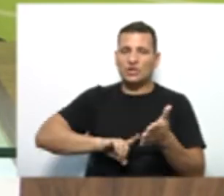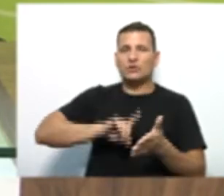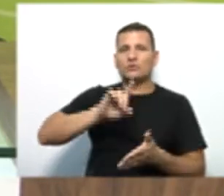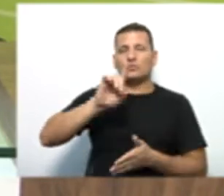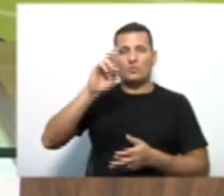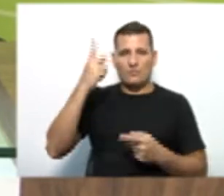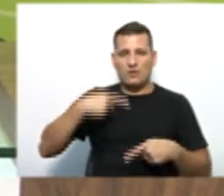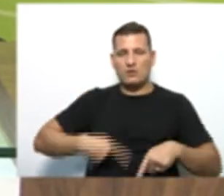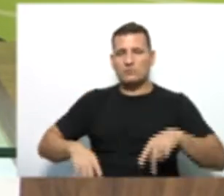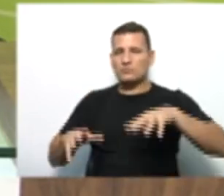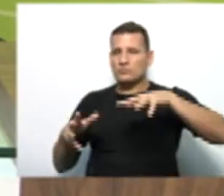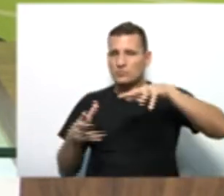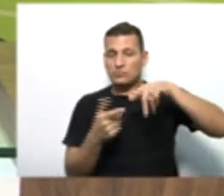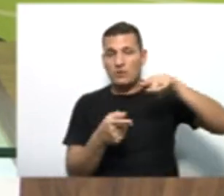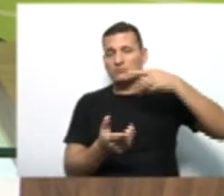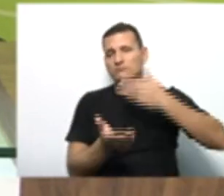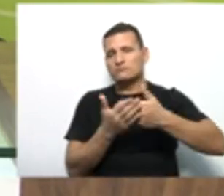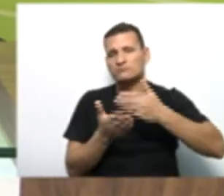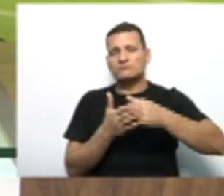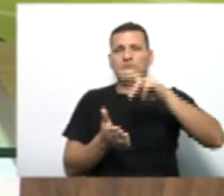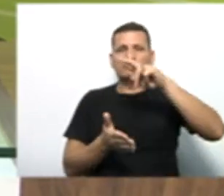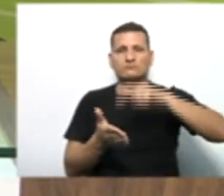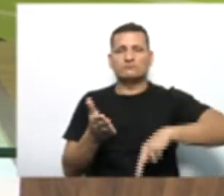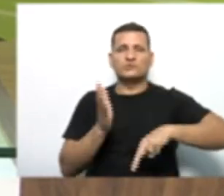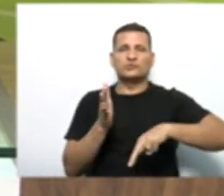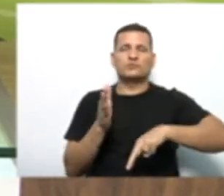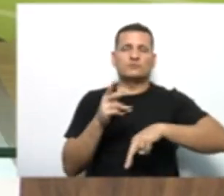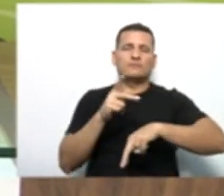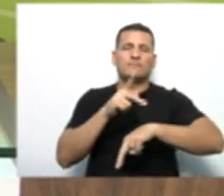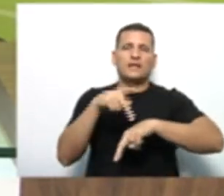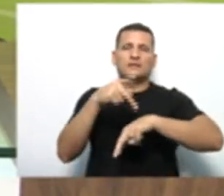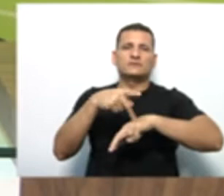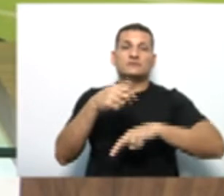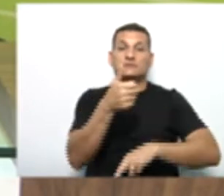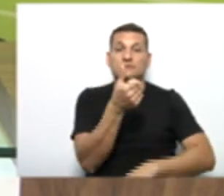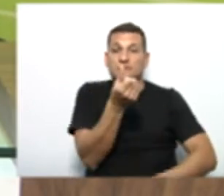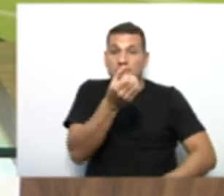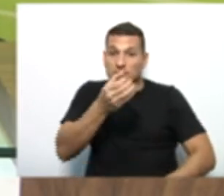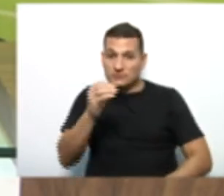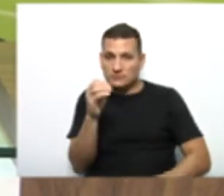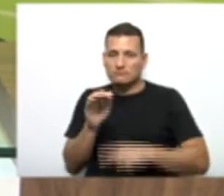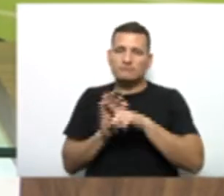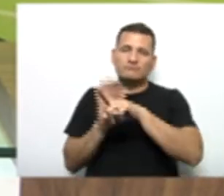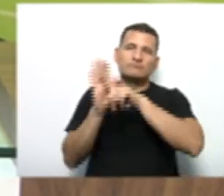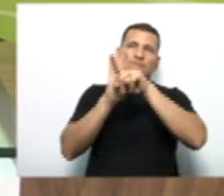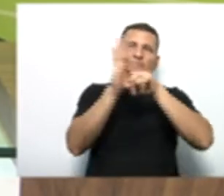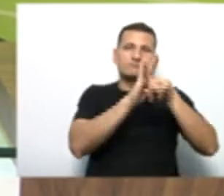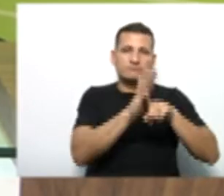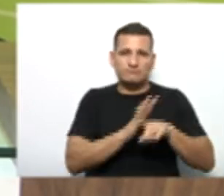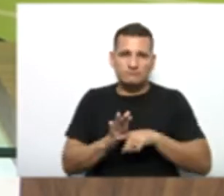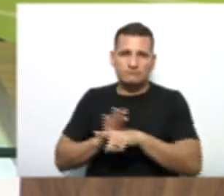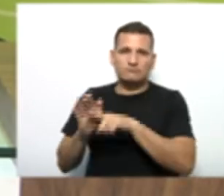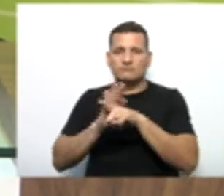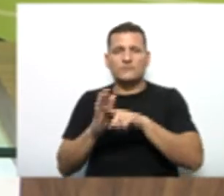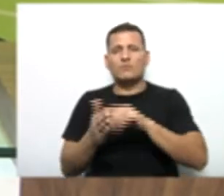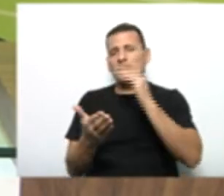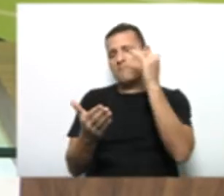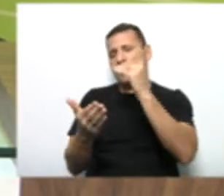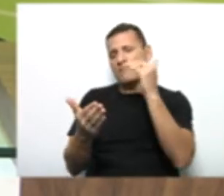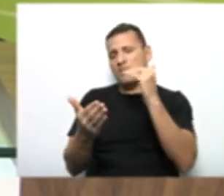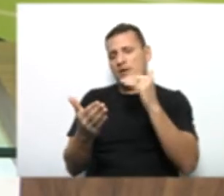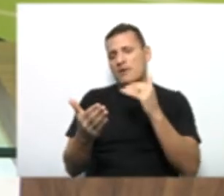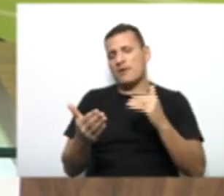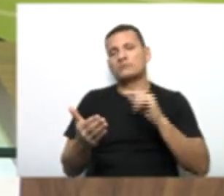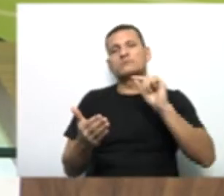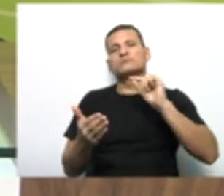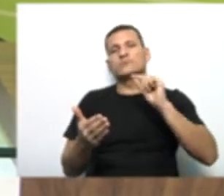estudaram mais de 160 países e eles fizeram um levantamento das principais violações de direitos humanos do